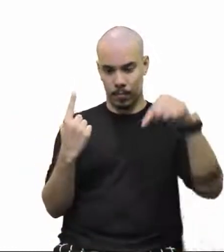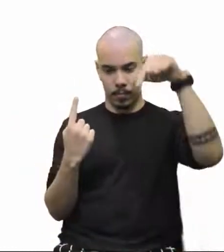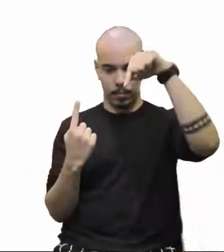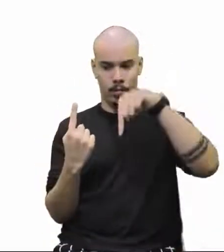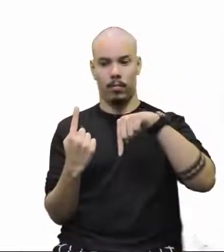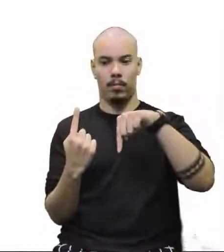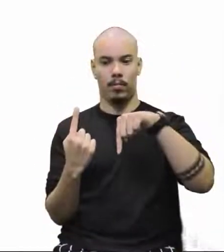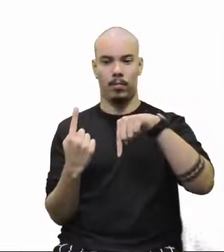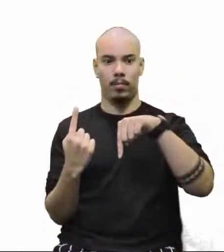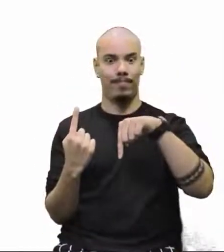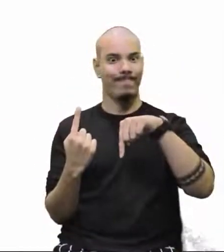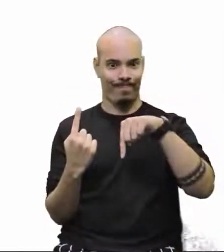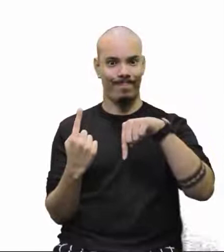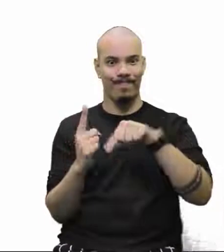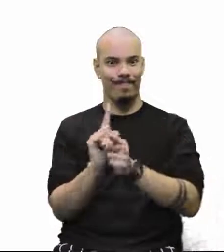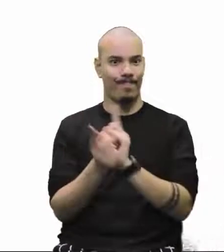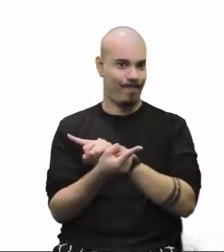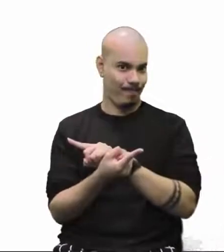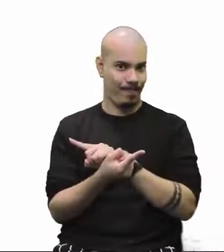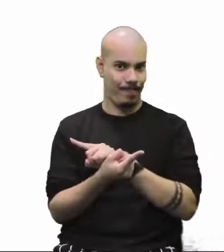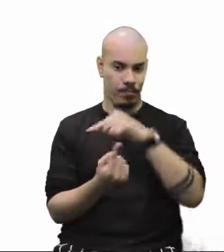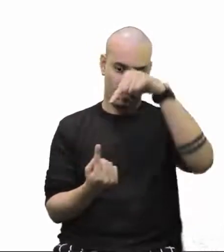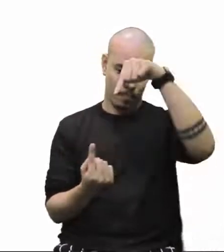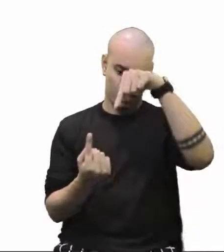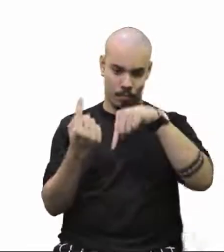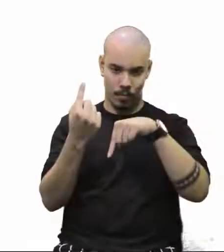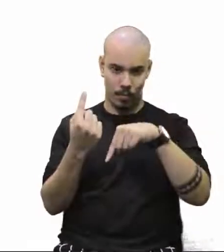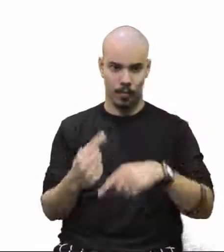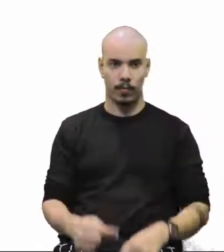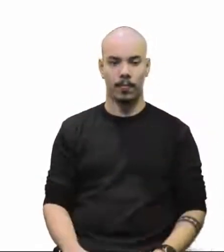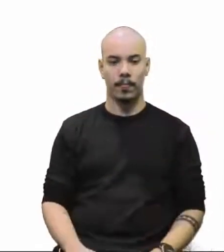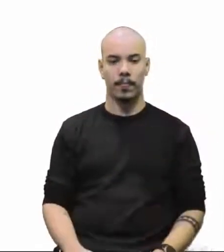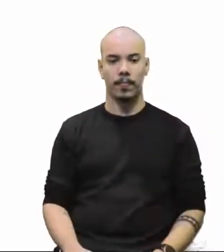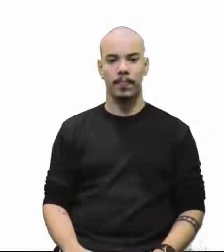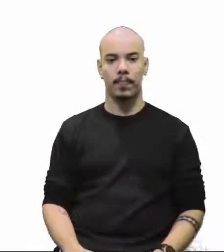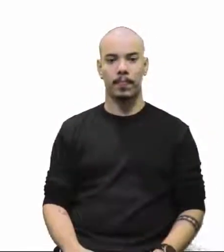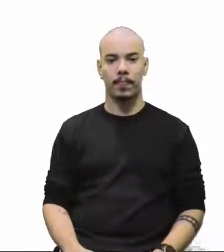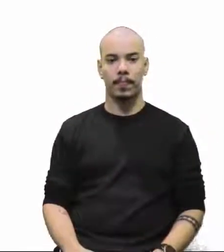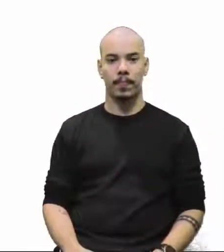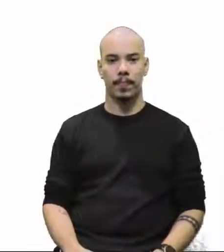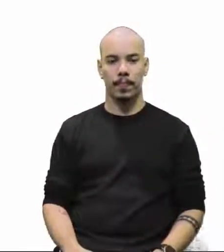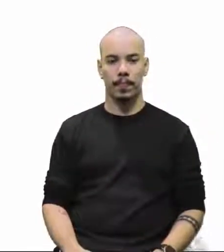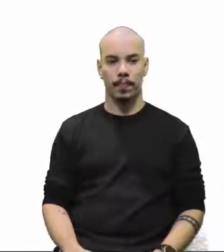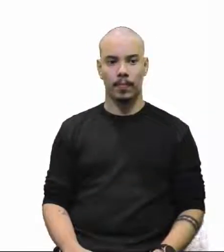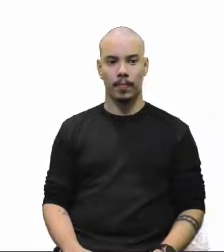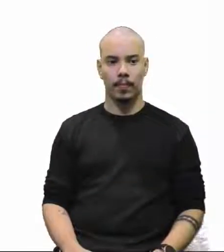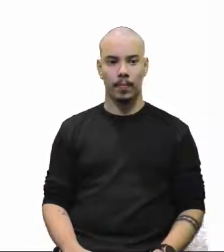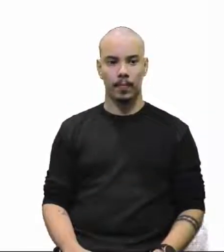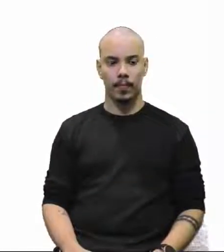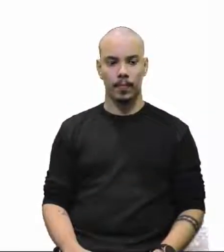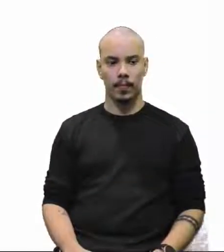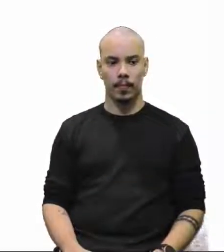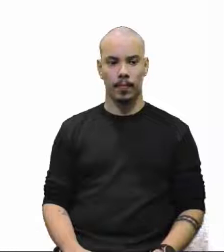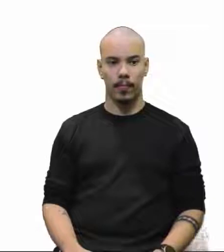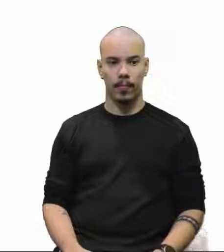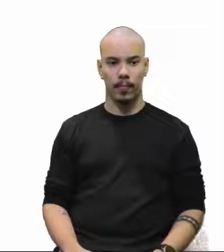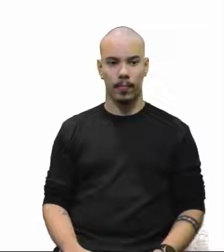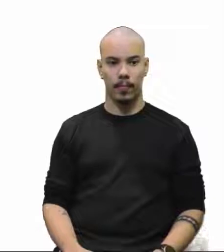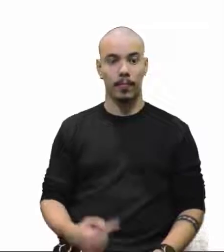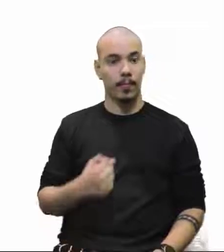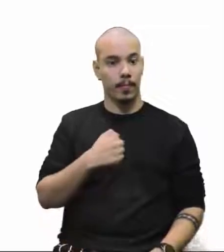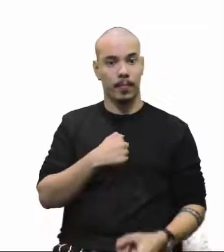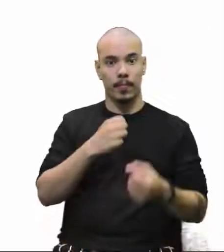magnética na vertical para baixo. Mesma direção, sentidos opostos. Então aí, eu poderia dizer